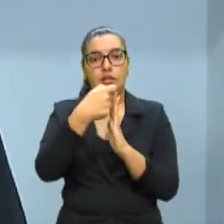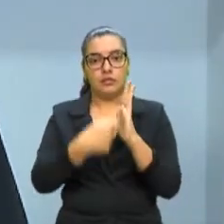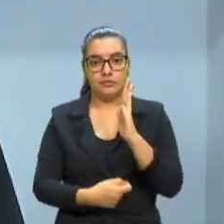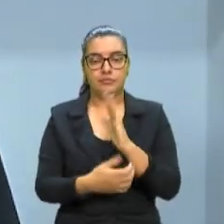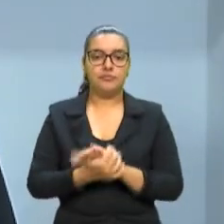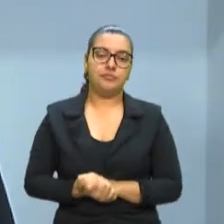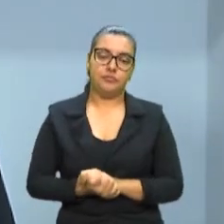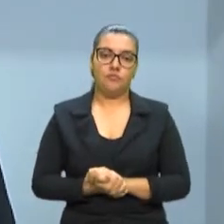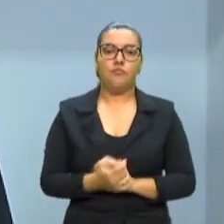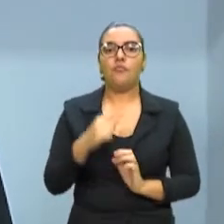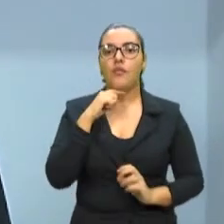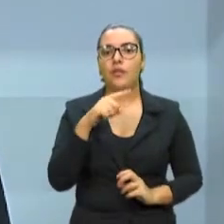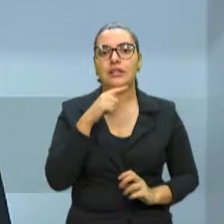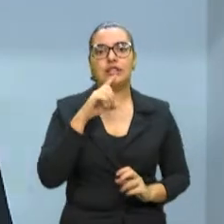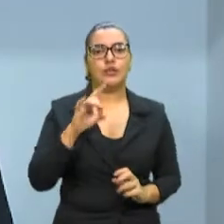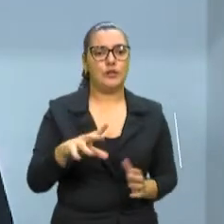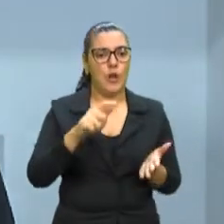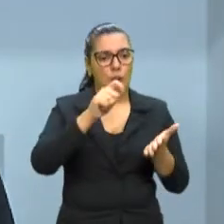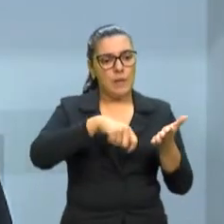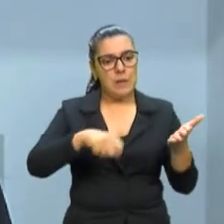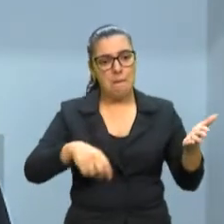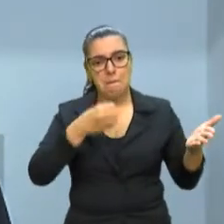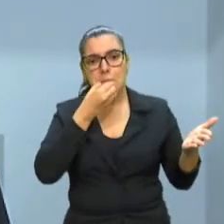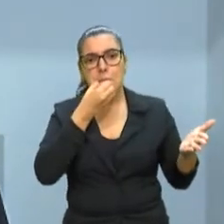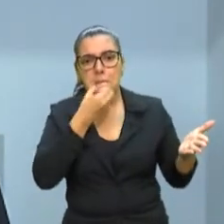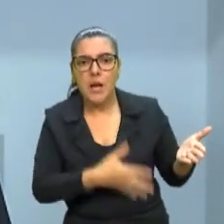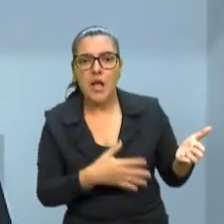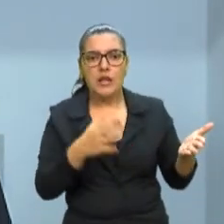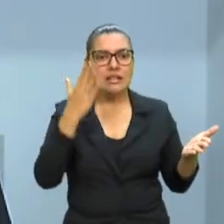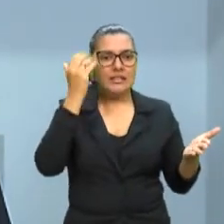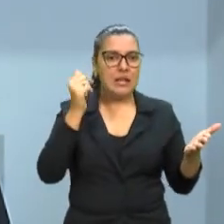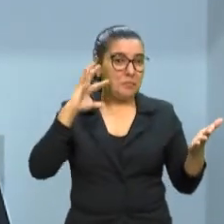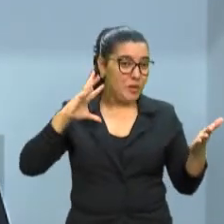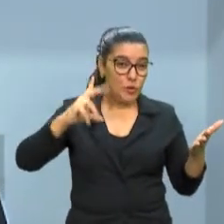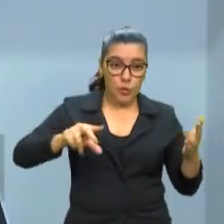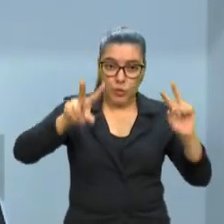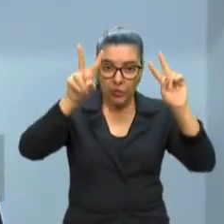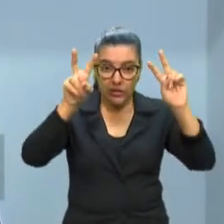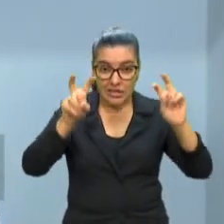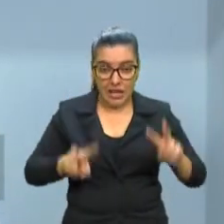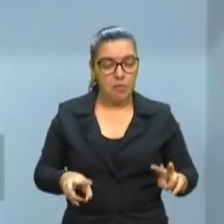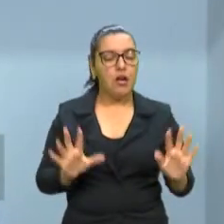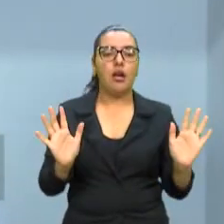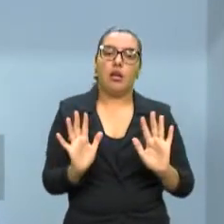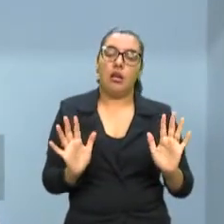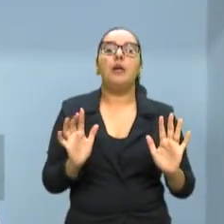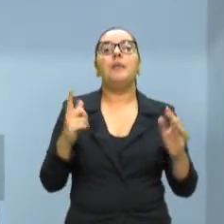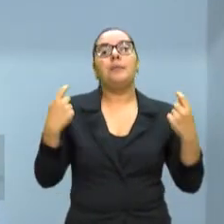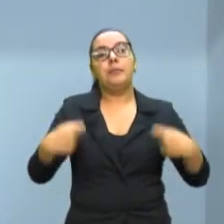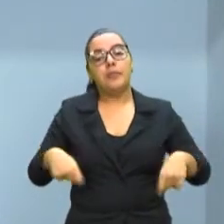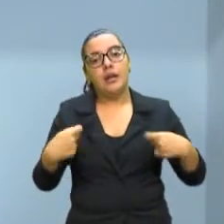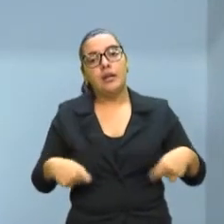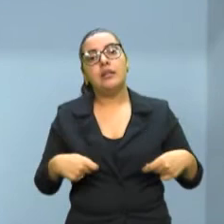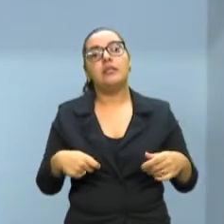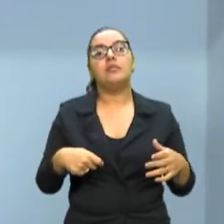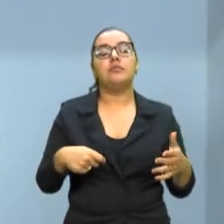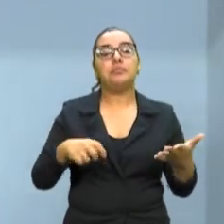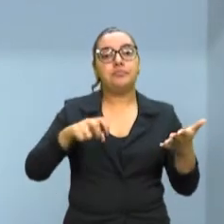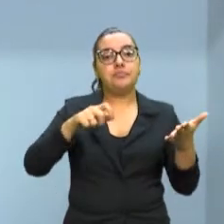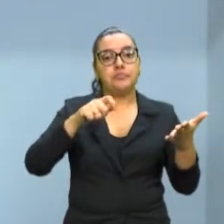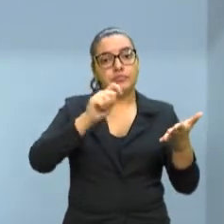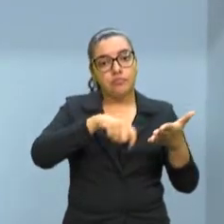adianta apenas escrever muito bem ou saber tudo sobre o tema. É preciso escrever em um tipo